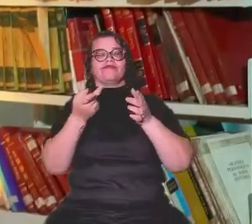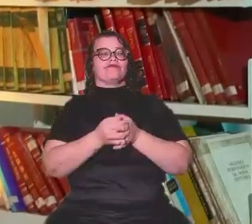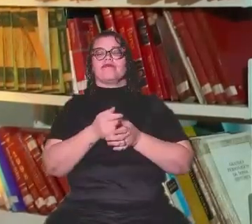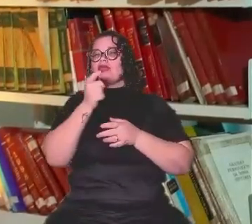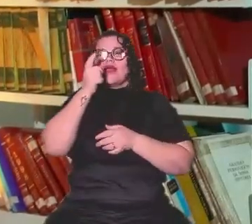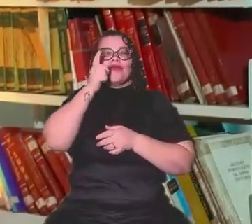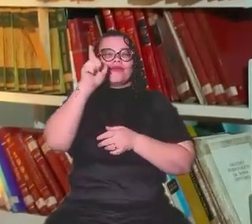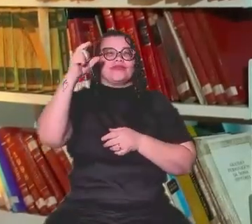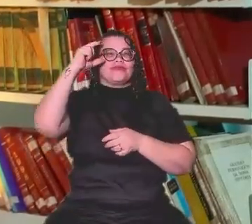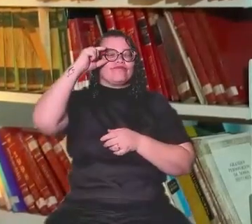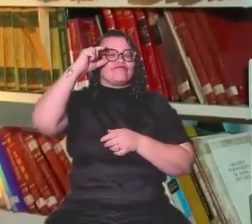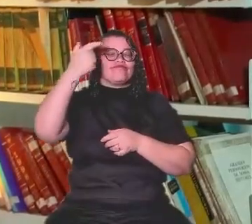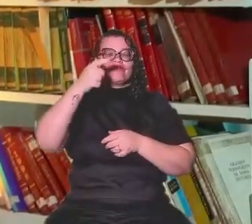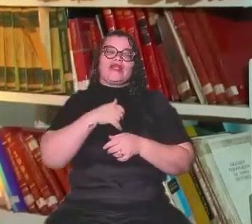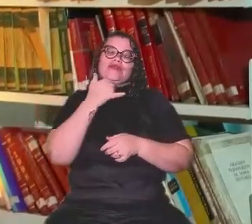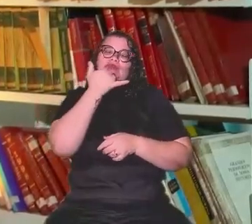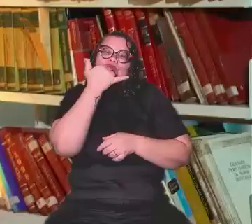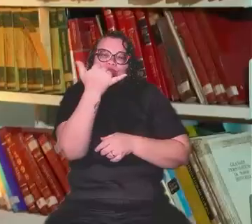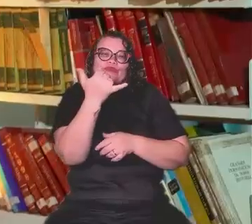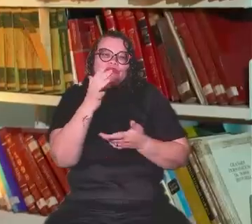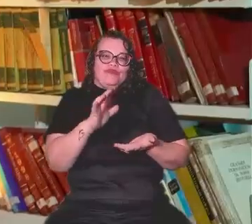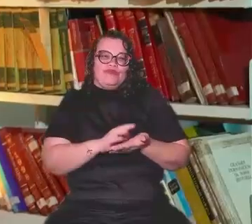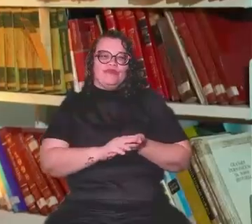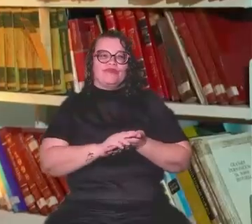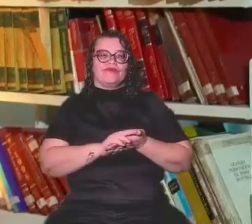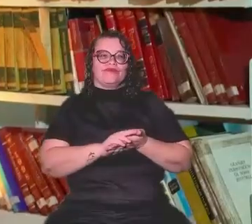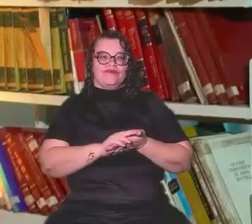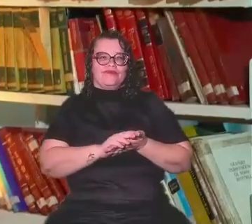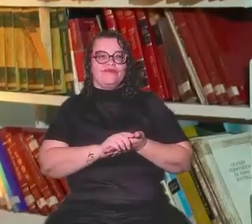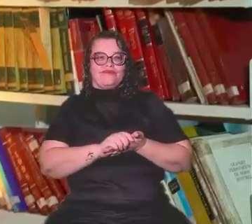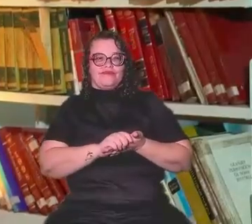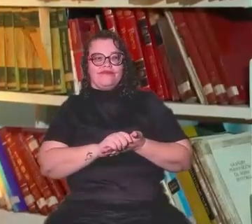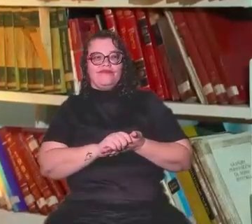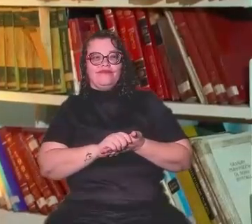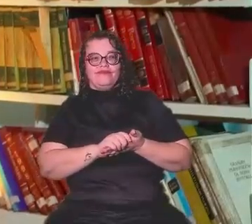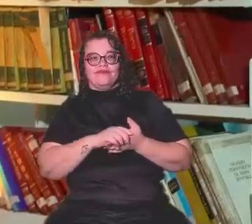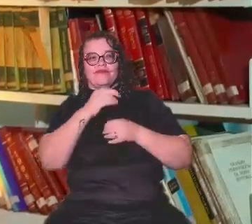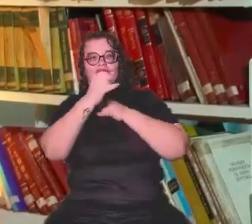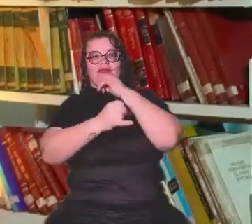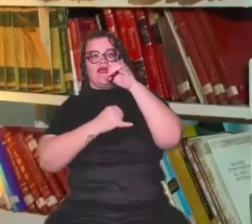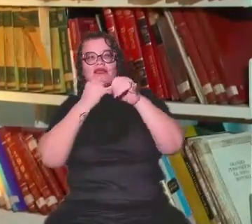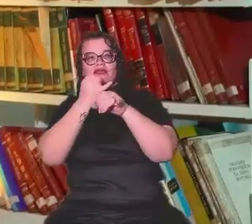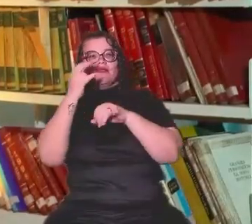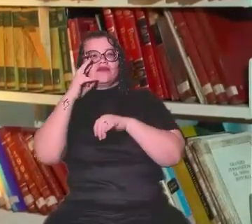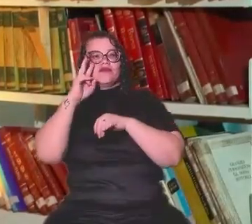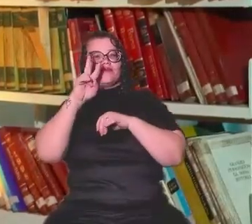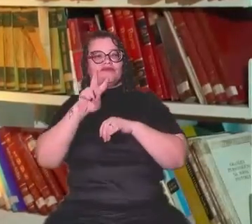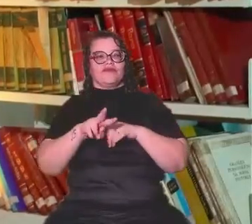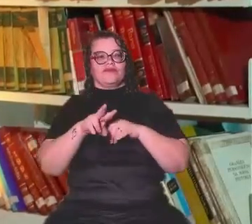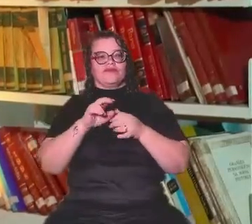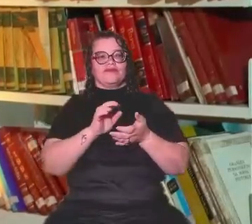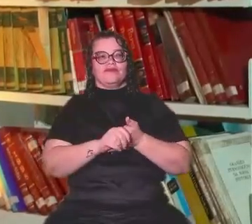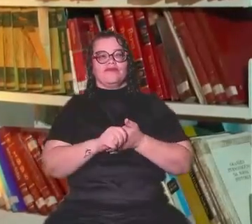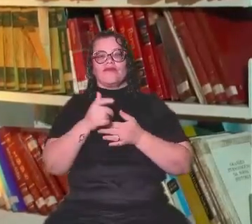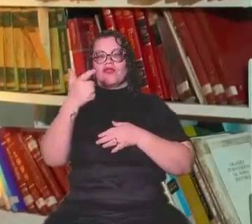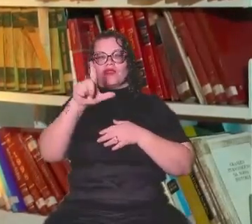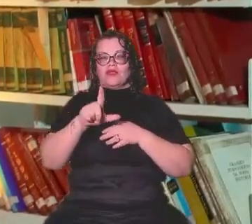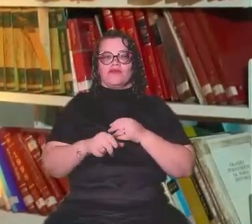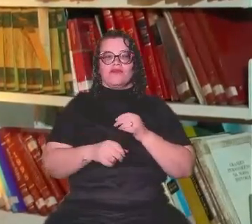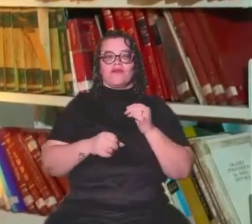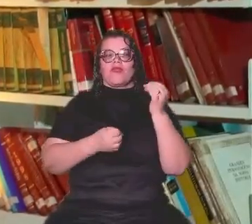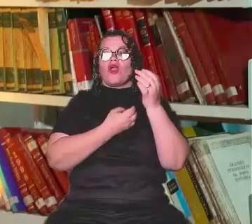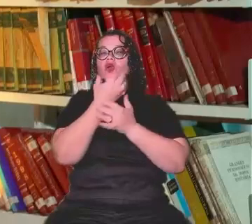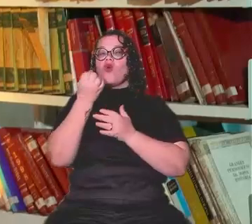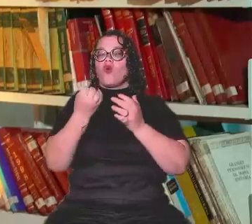óculos. Que coisa, Vai lá, hein? passa a visão. Na internet para todo mundo ver. Bom, de novo. O